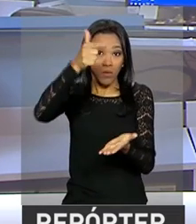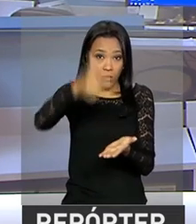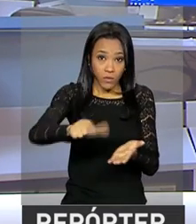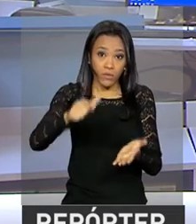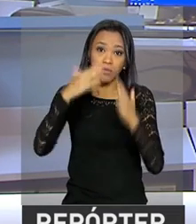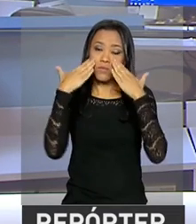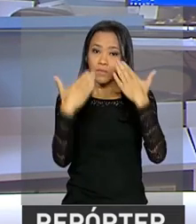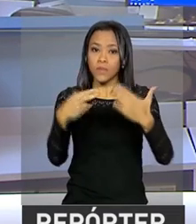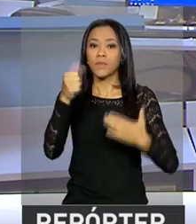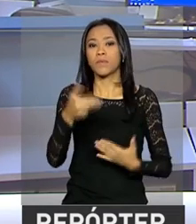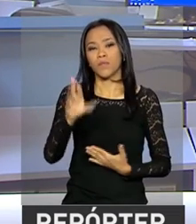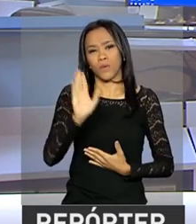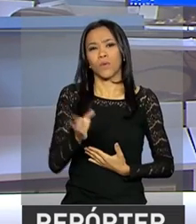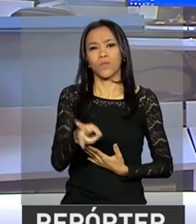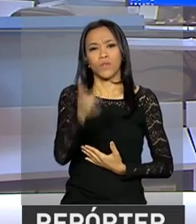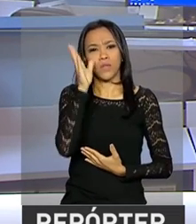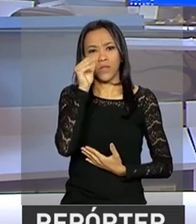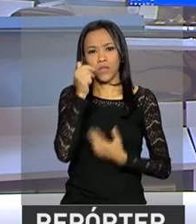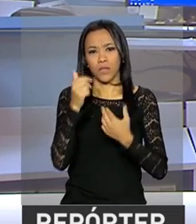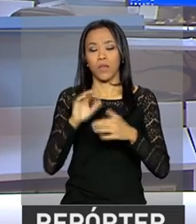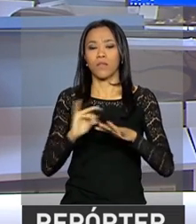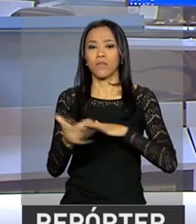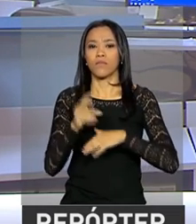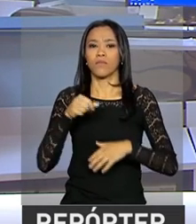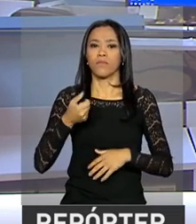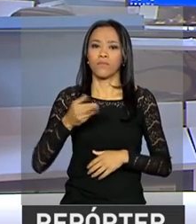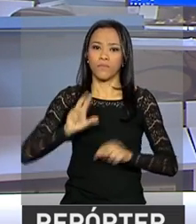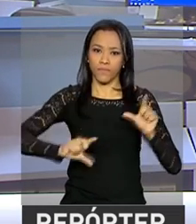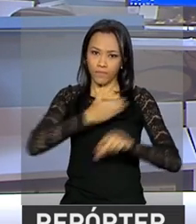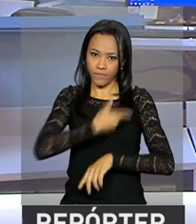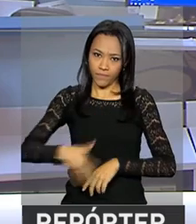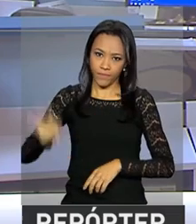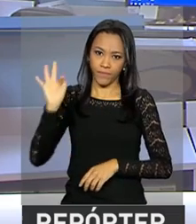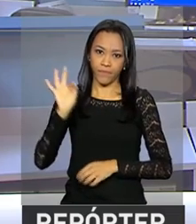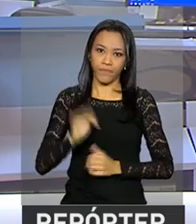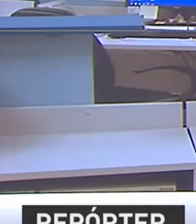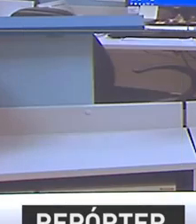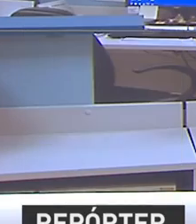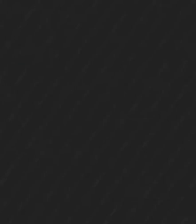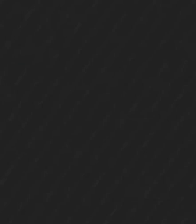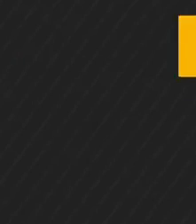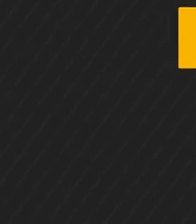do repórter nbr continue com a gente na tv nbr a tv do governo federal